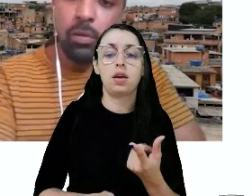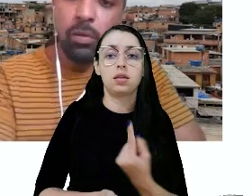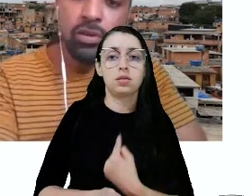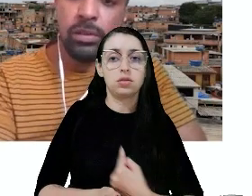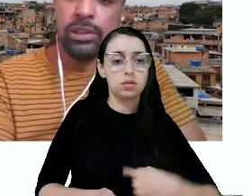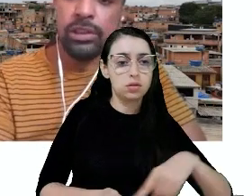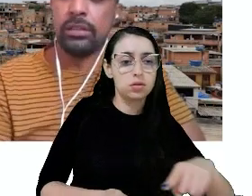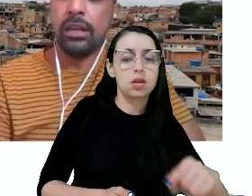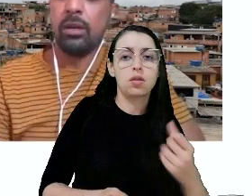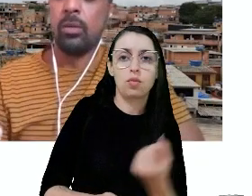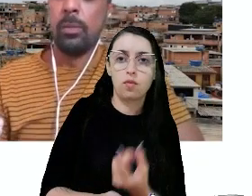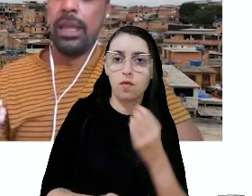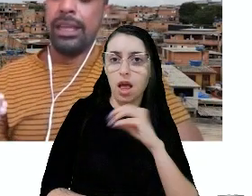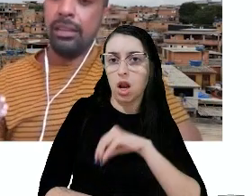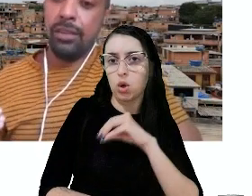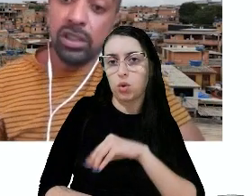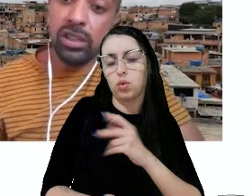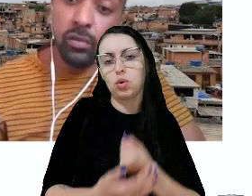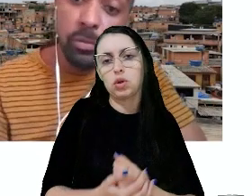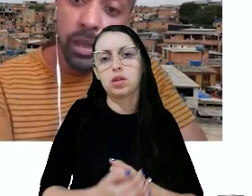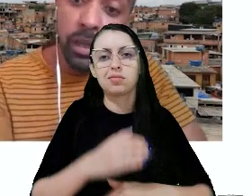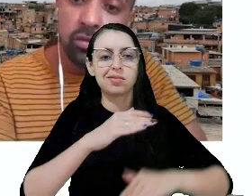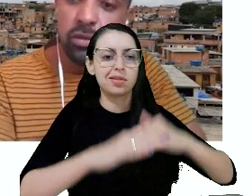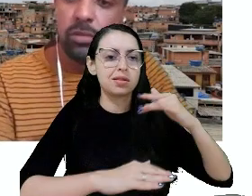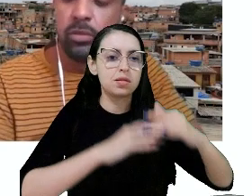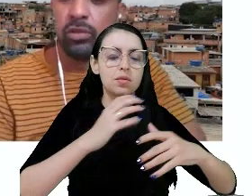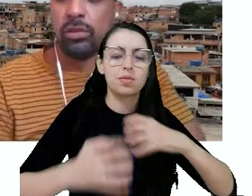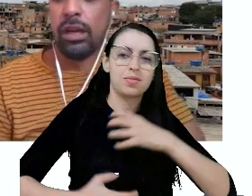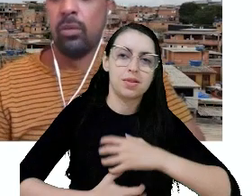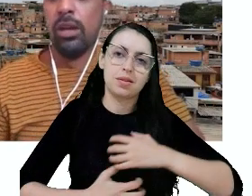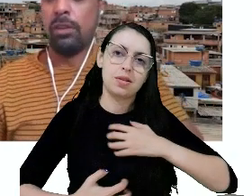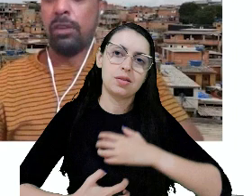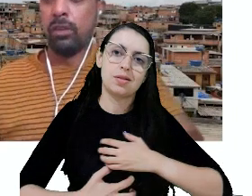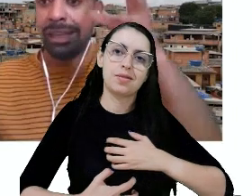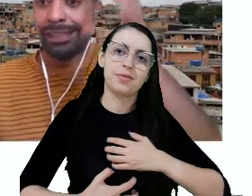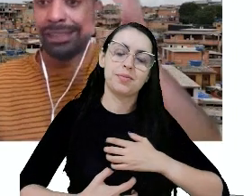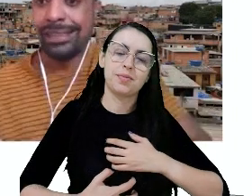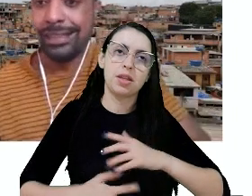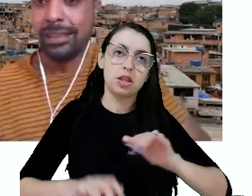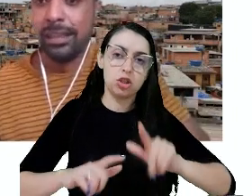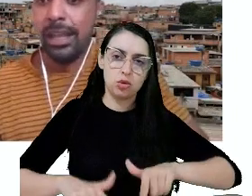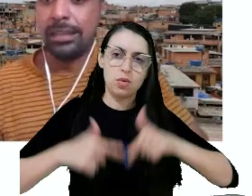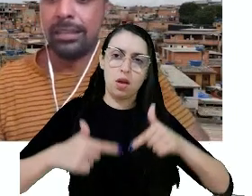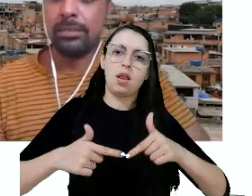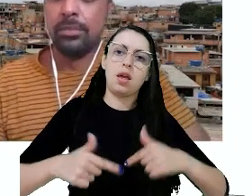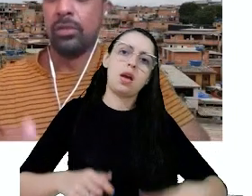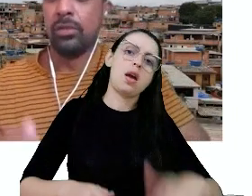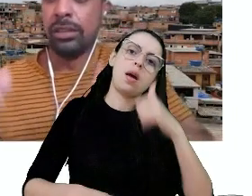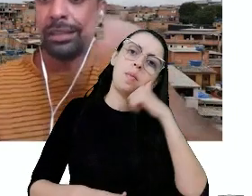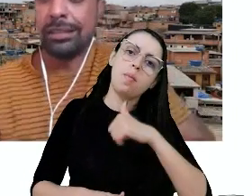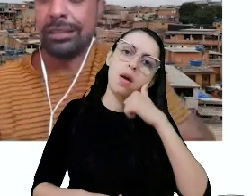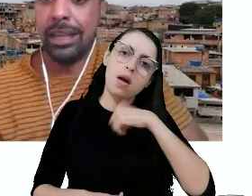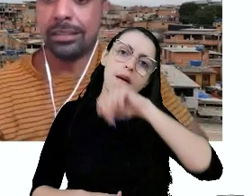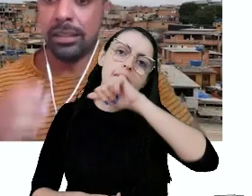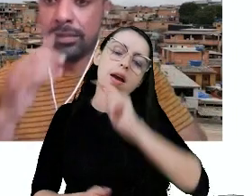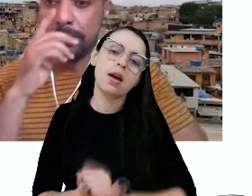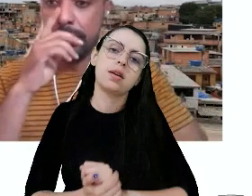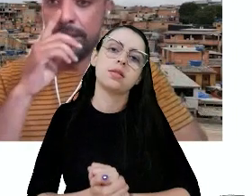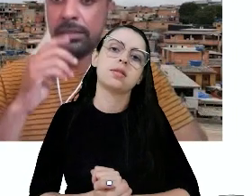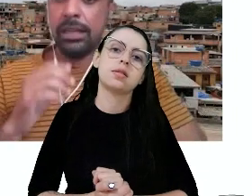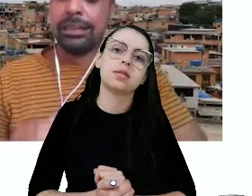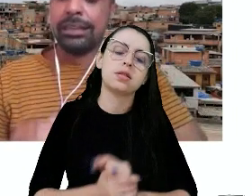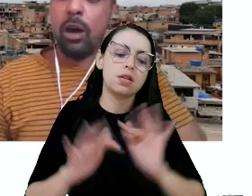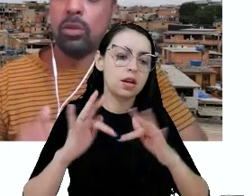quer é levar o auxílio emergencial e levar o desenvolvimento socioemocional para fortalecer essas mães, fortalecer